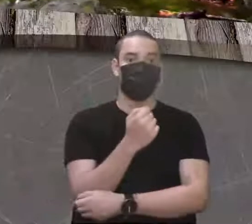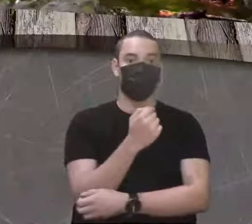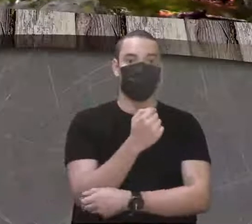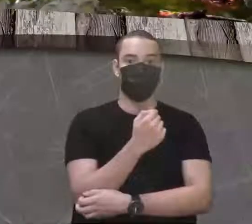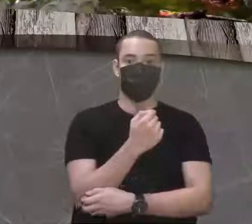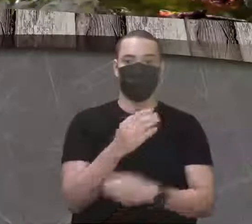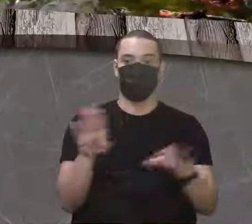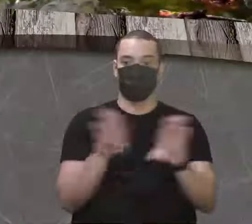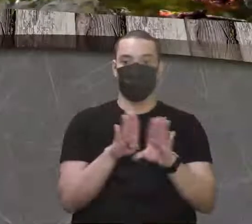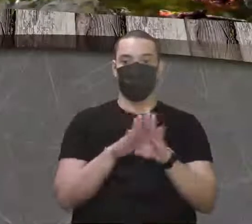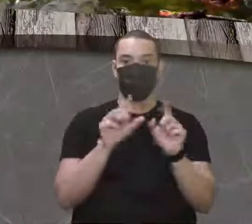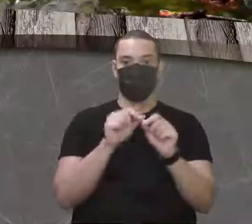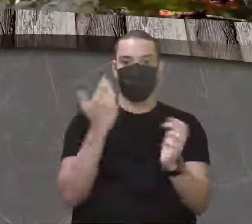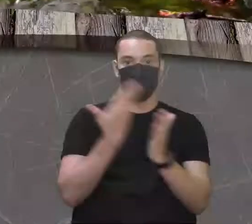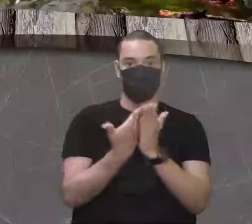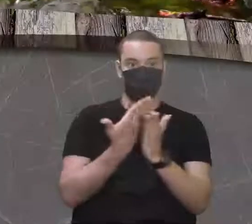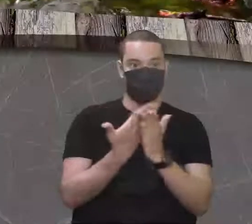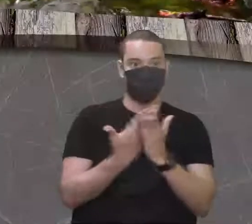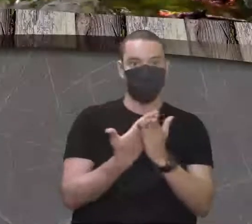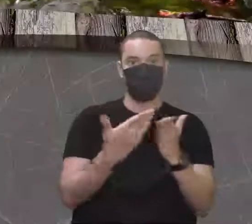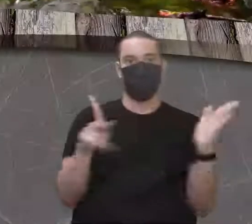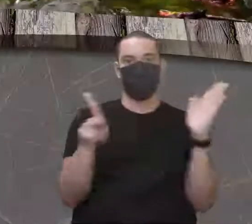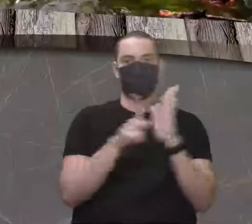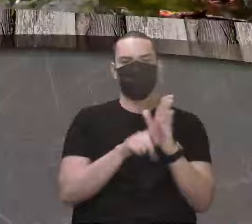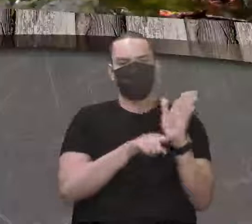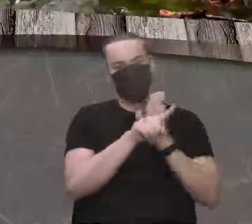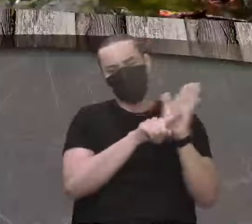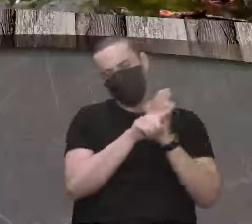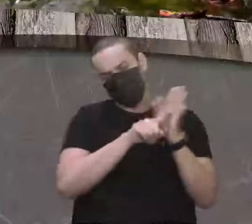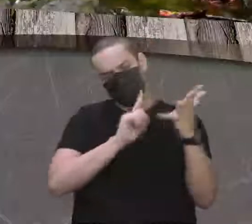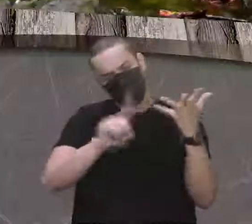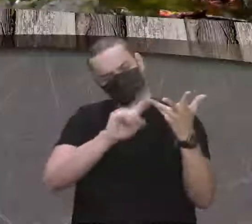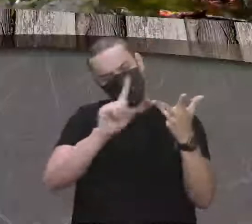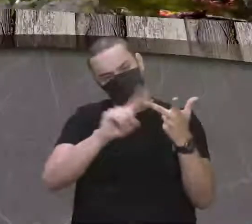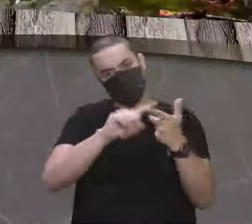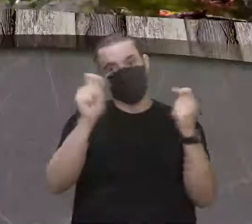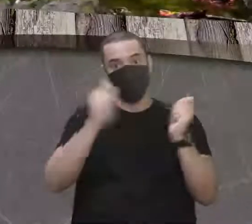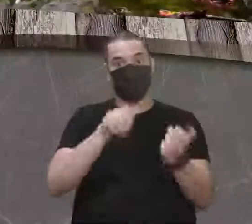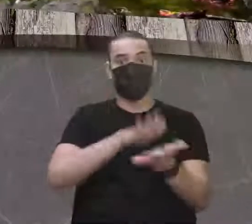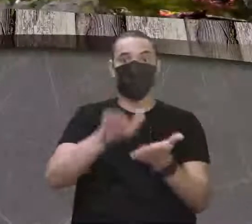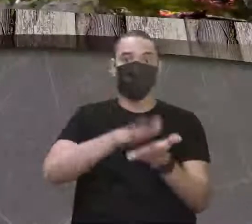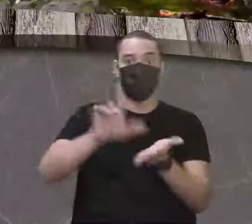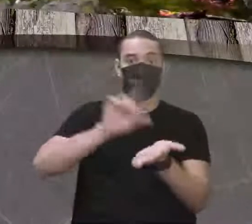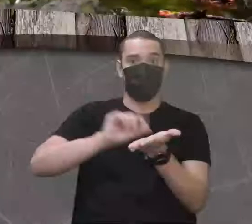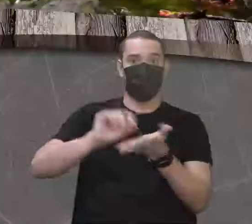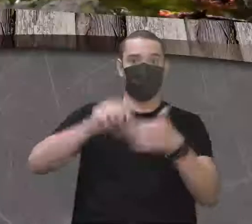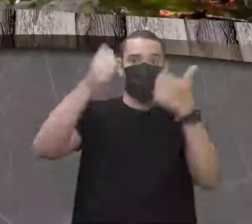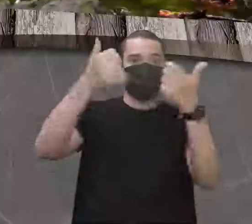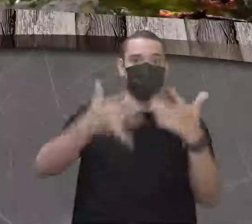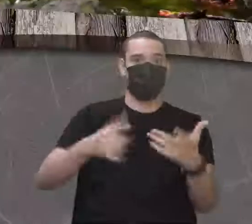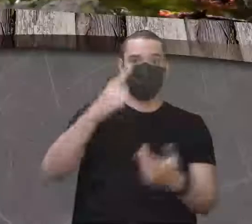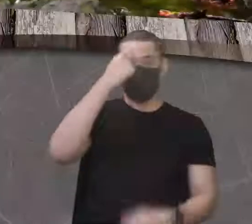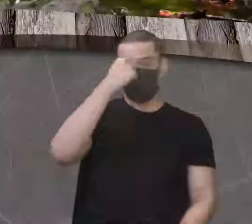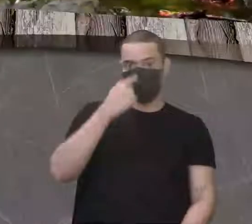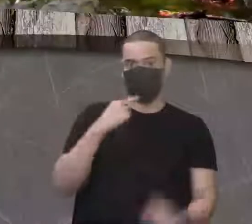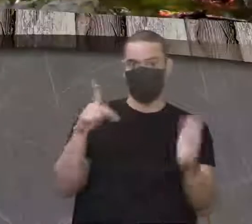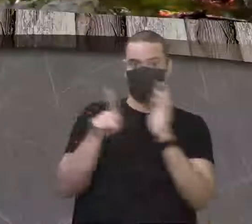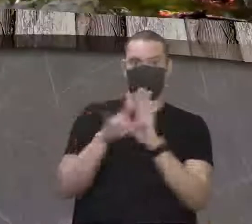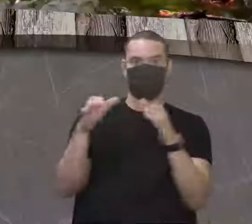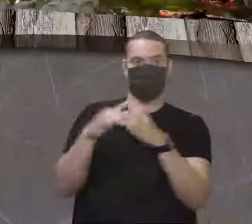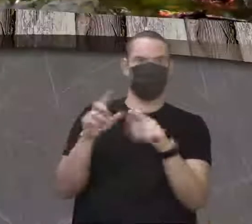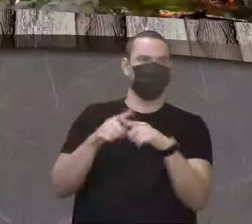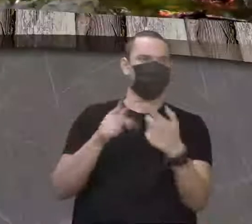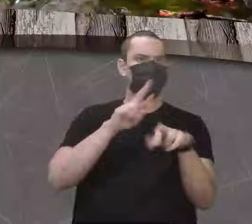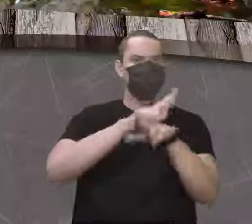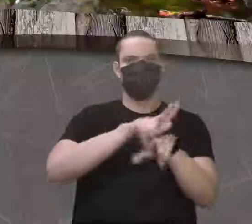estudos filogenéticos, estatísticos, e tem uma bagagem para você dizer assim, publicar um artigo falando dessa espécie, tá, galera? Mas é muita coisa